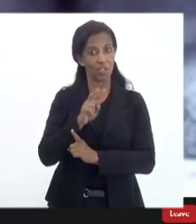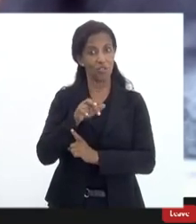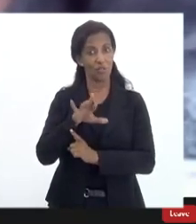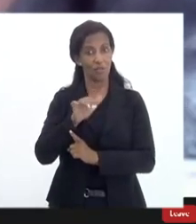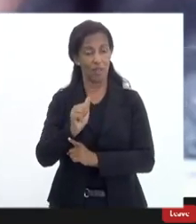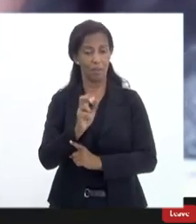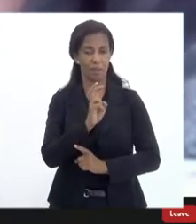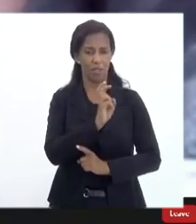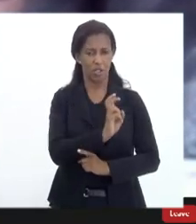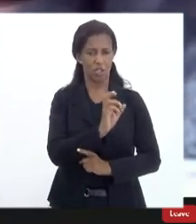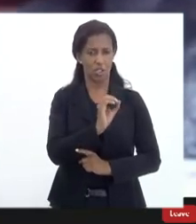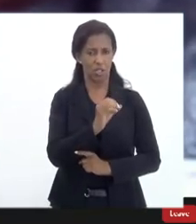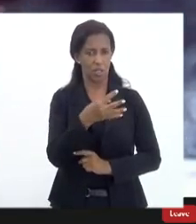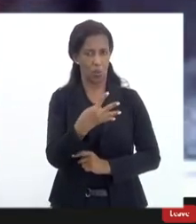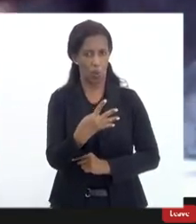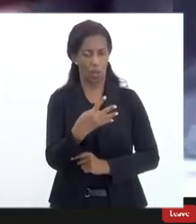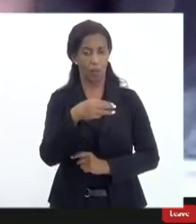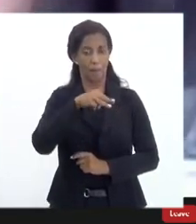saindo de